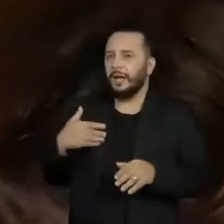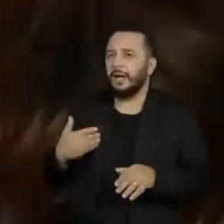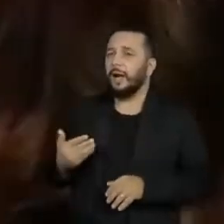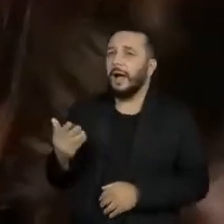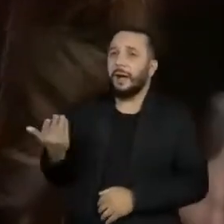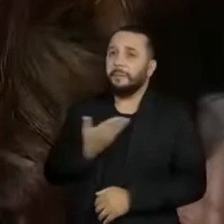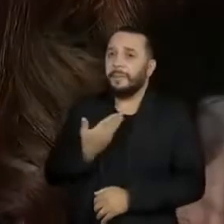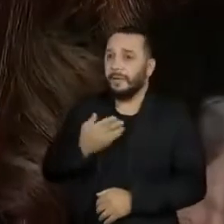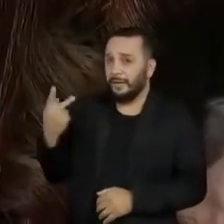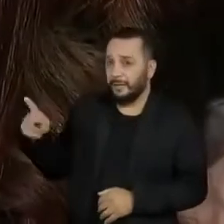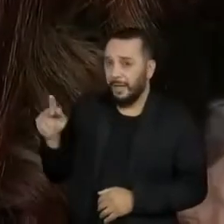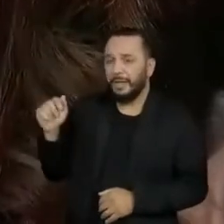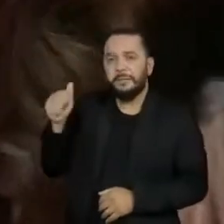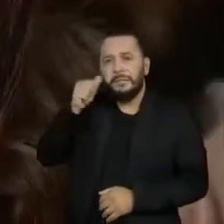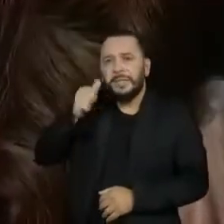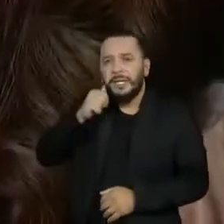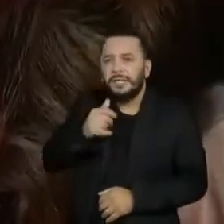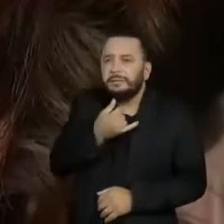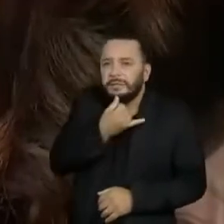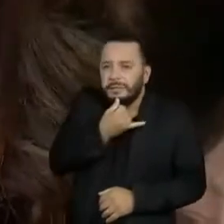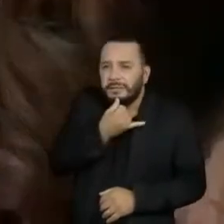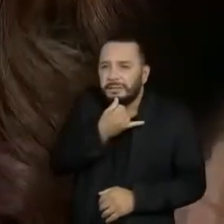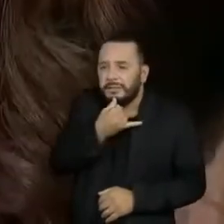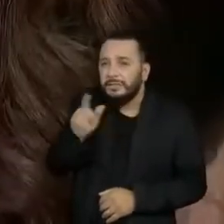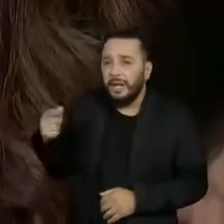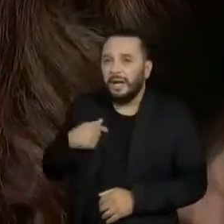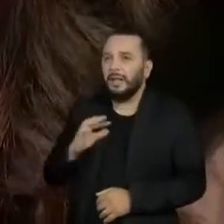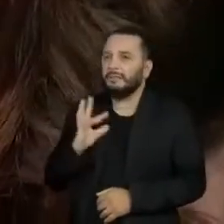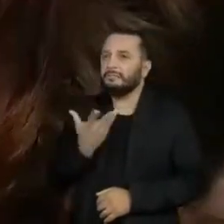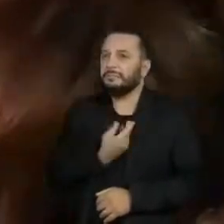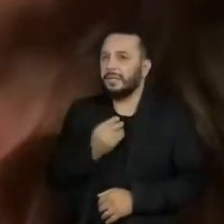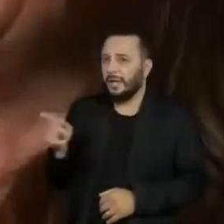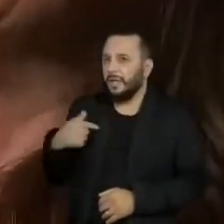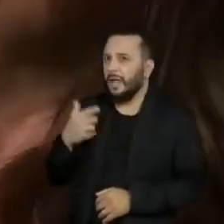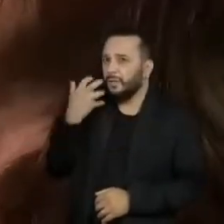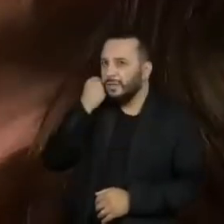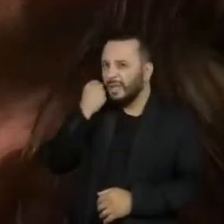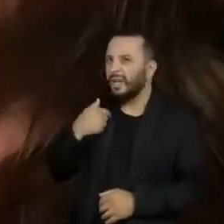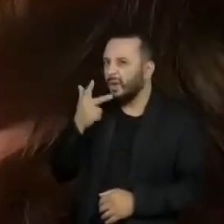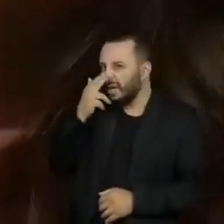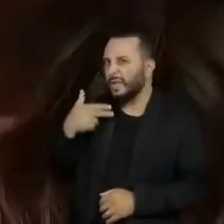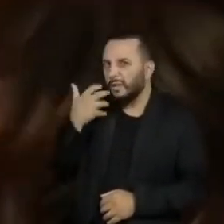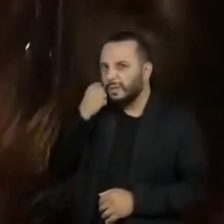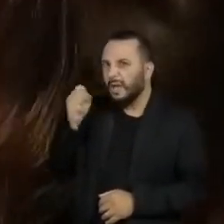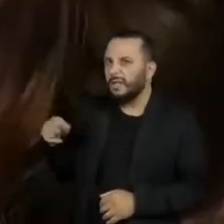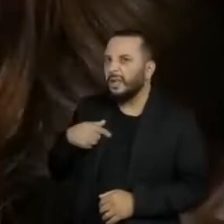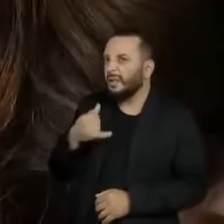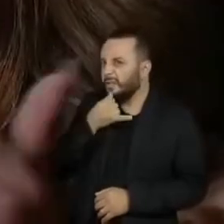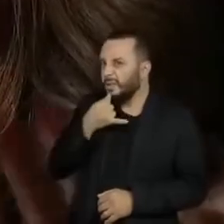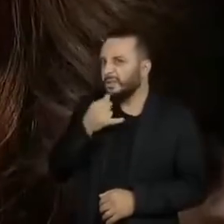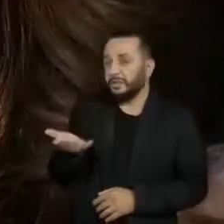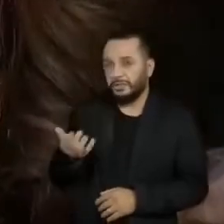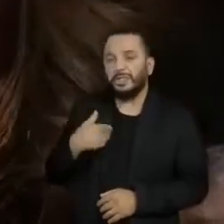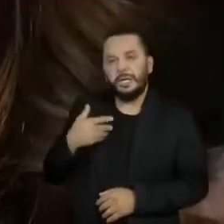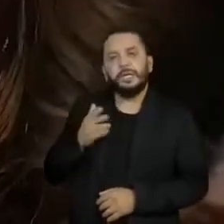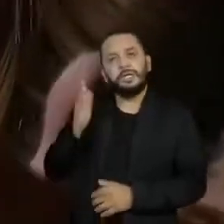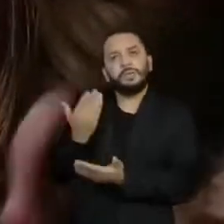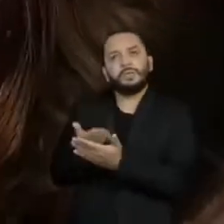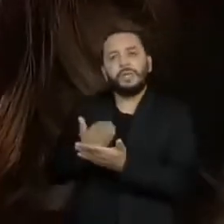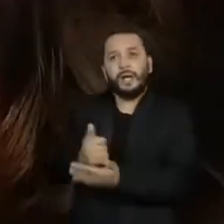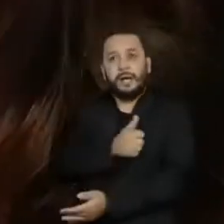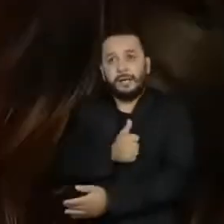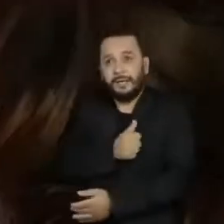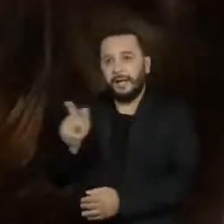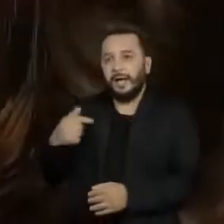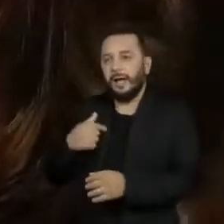lá em casa. Uma menina triste, triste, mas ela era adotada. E eu pensava assim, putz, coitada, adotada, que barra. Bom, ela foi estudar no Canadá no colégio, ela